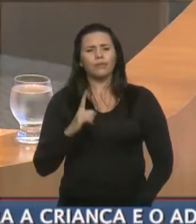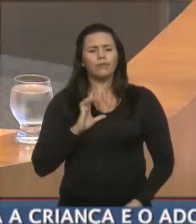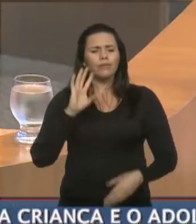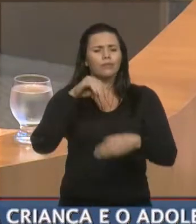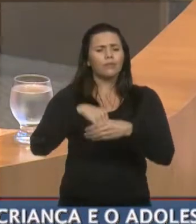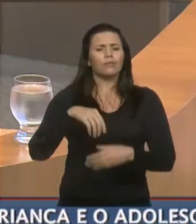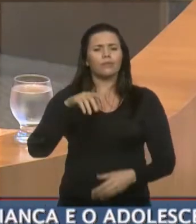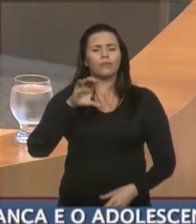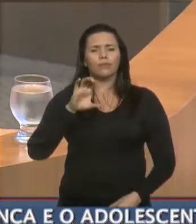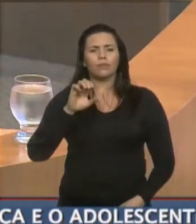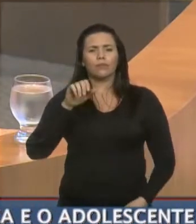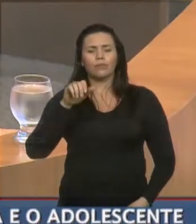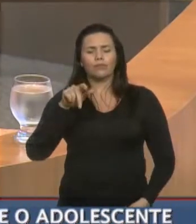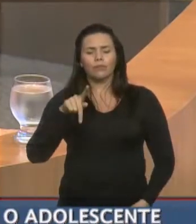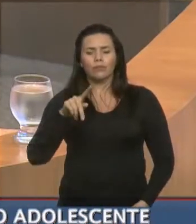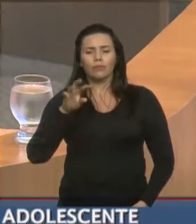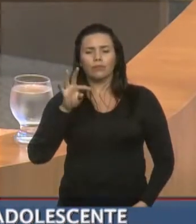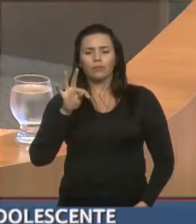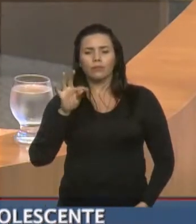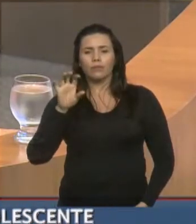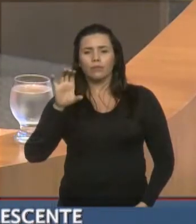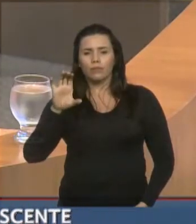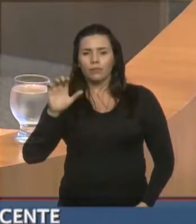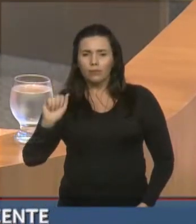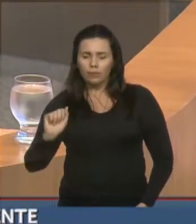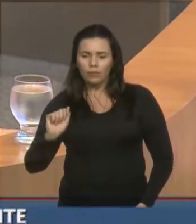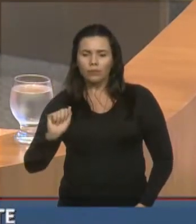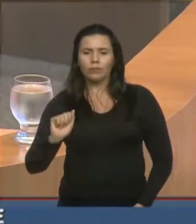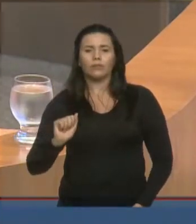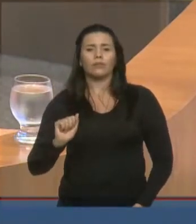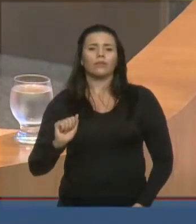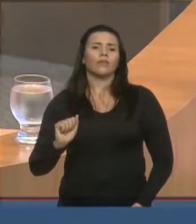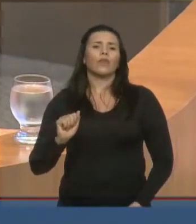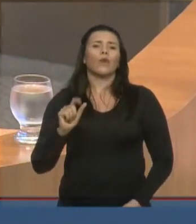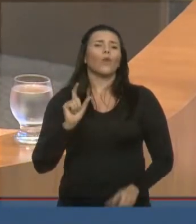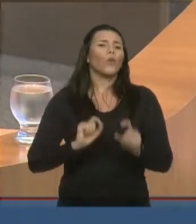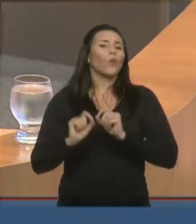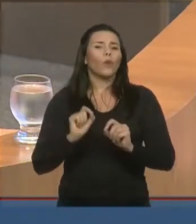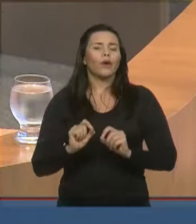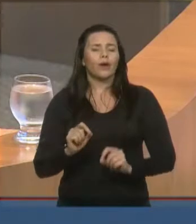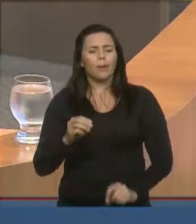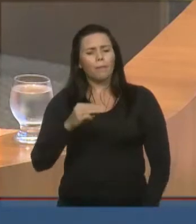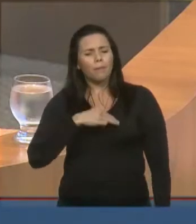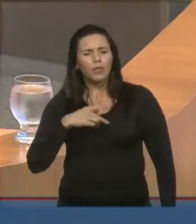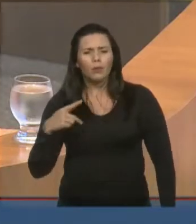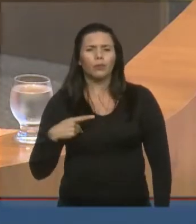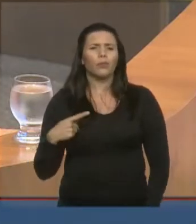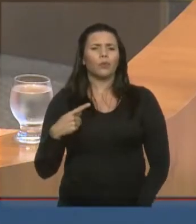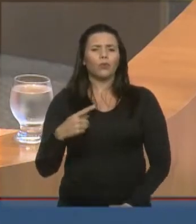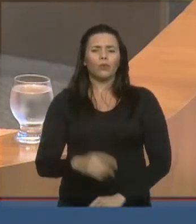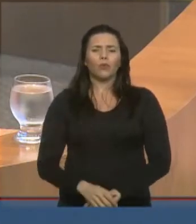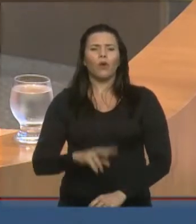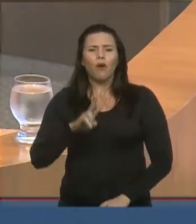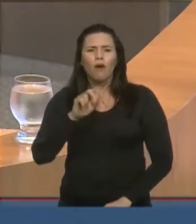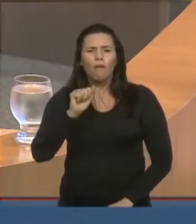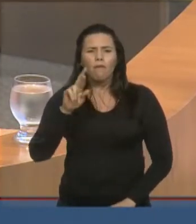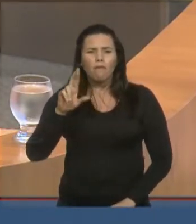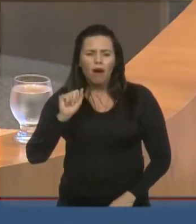Justiça Especializada em Crimes contra Crianças e Adolescentes, bem como então Centro de Perícias